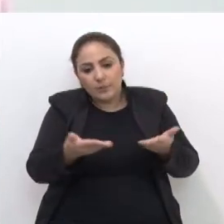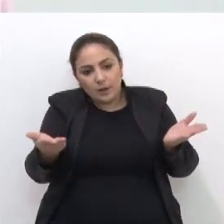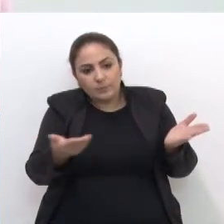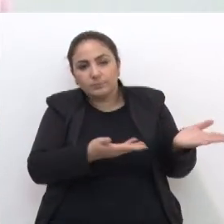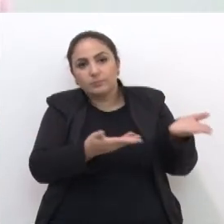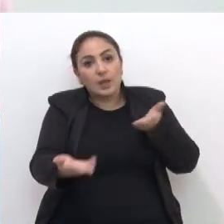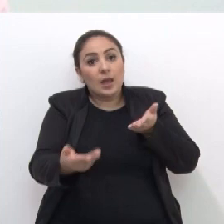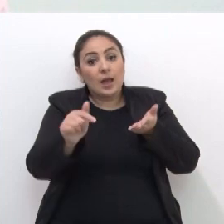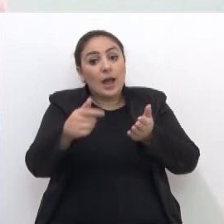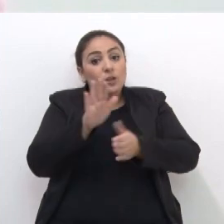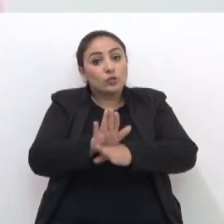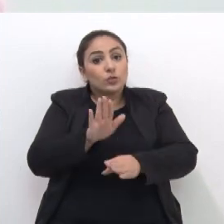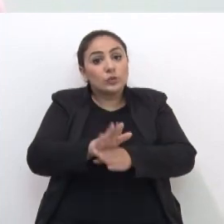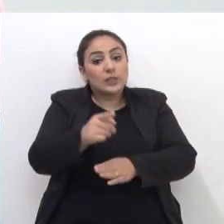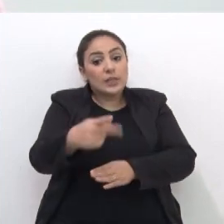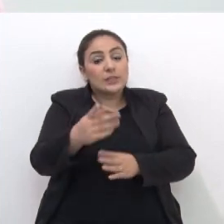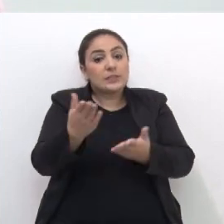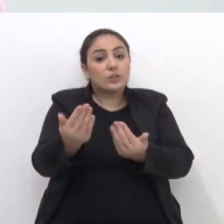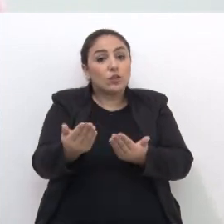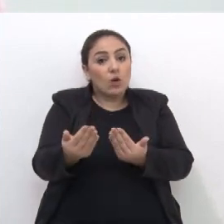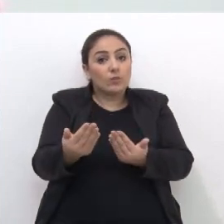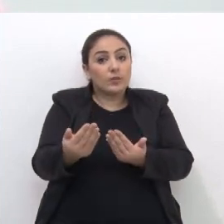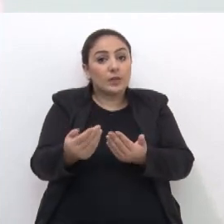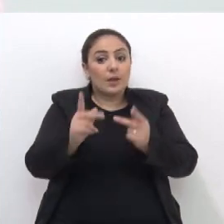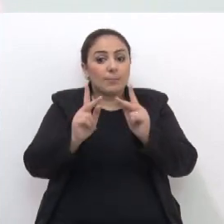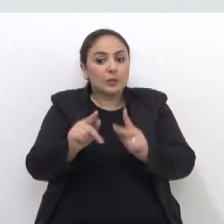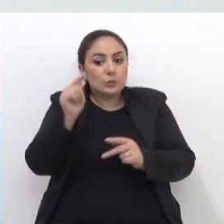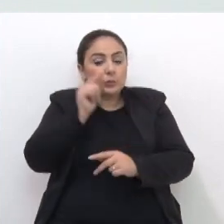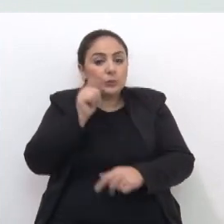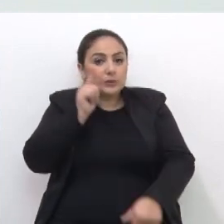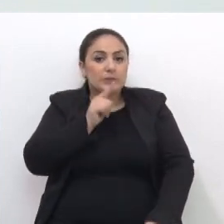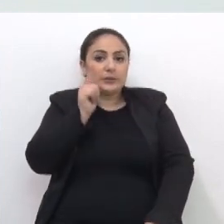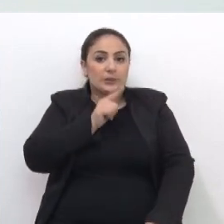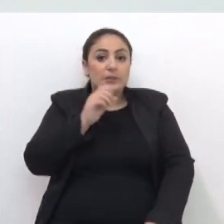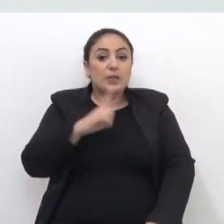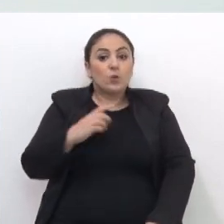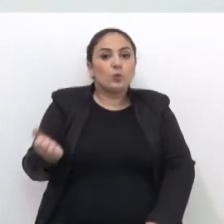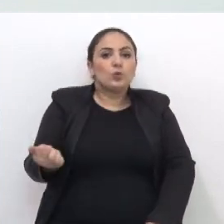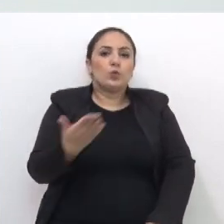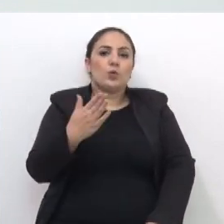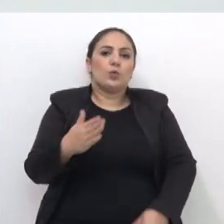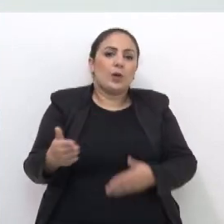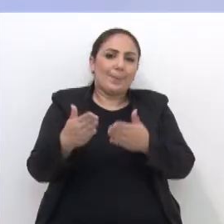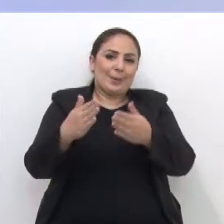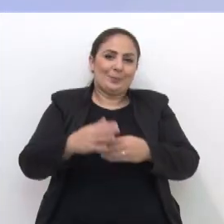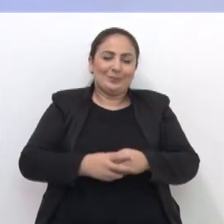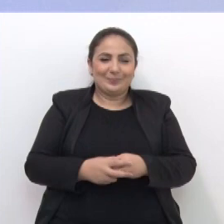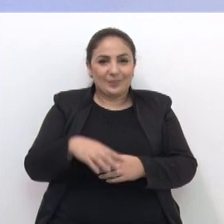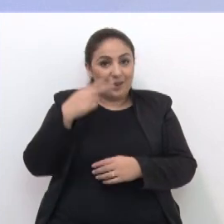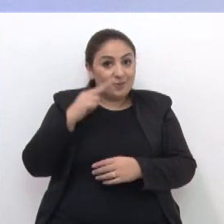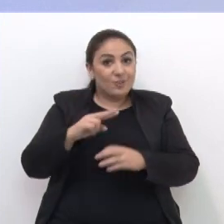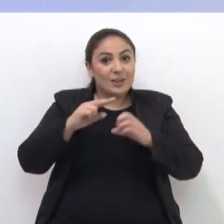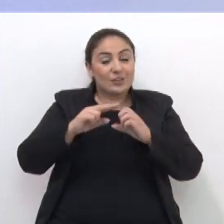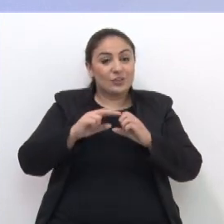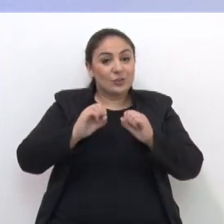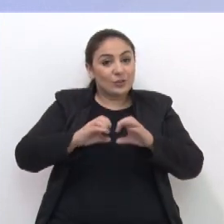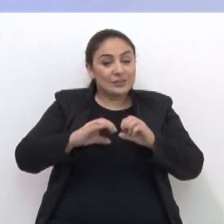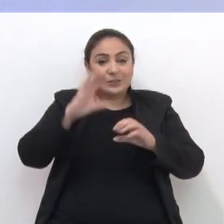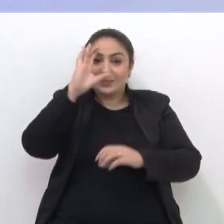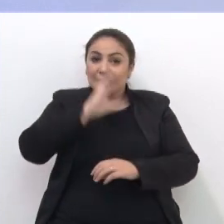portas para que esse jovem, essa jovem, possam ter um novo horizonte. Assista ao